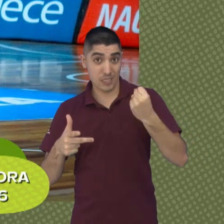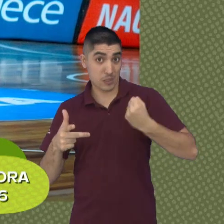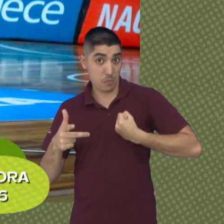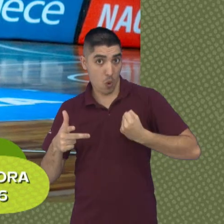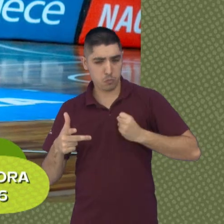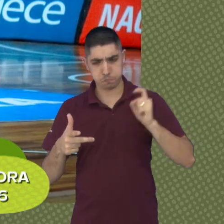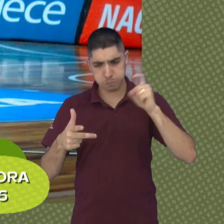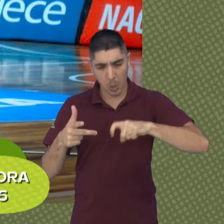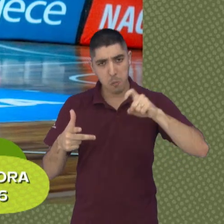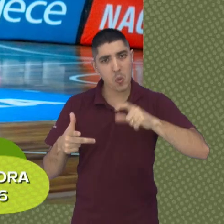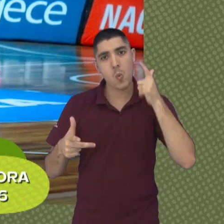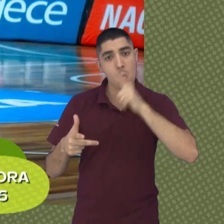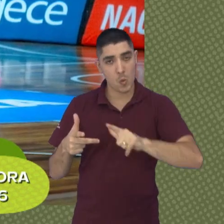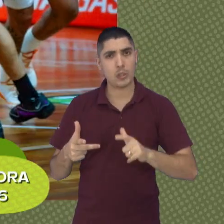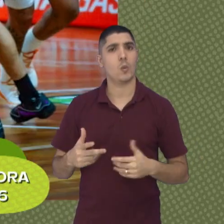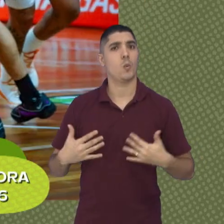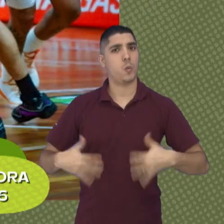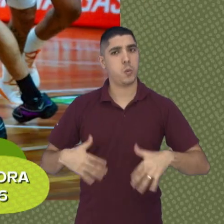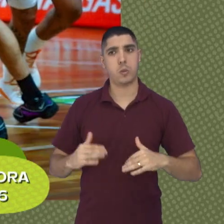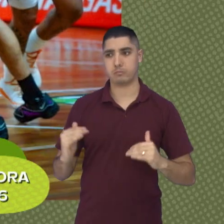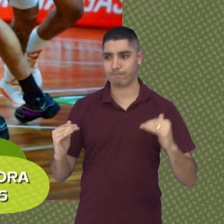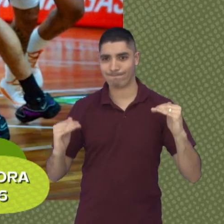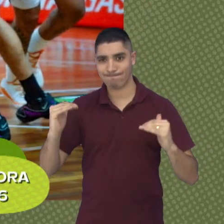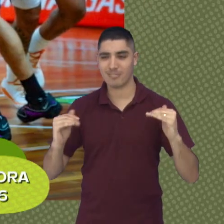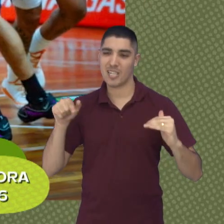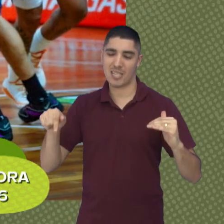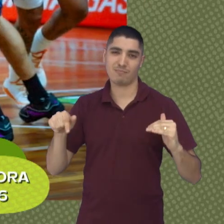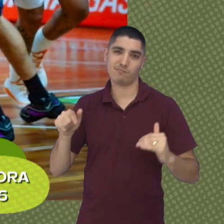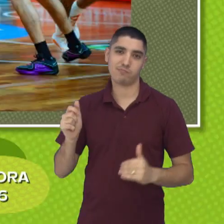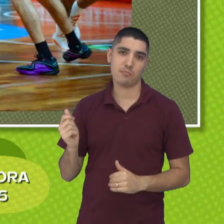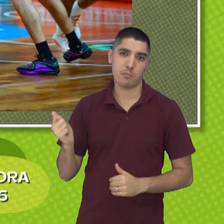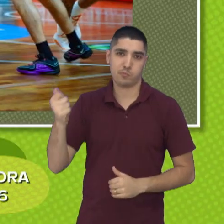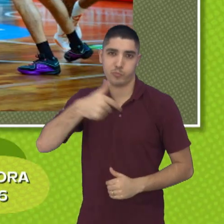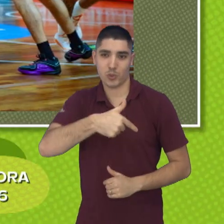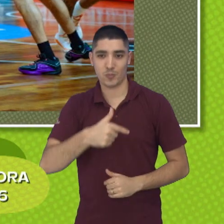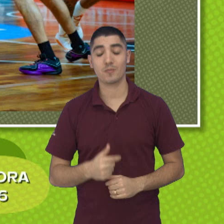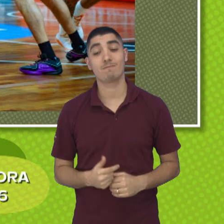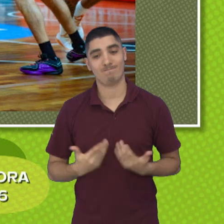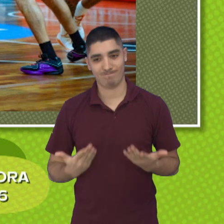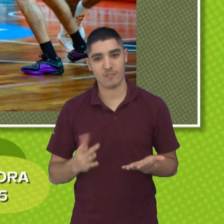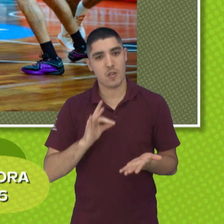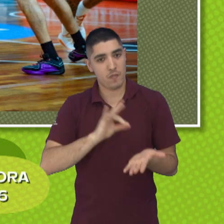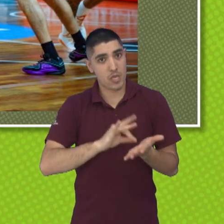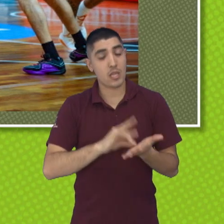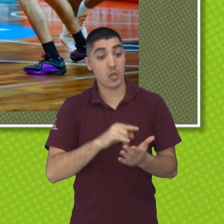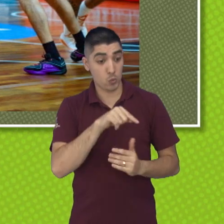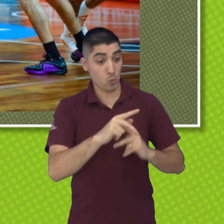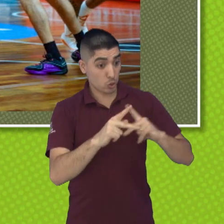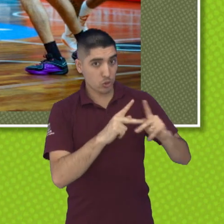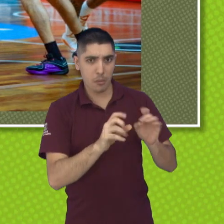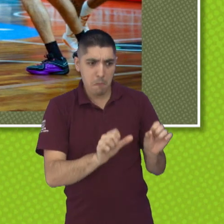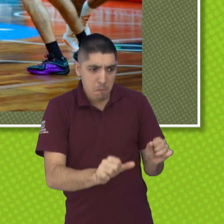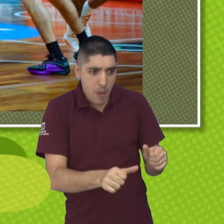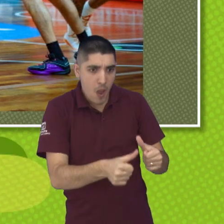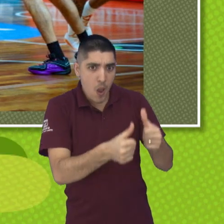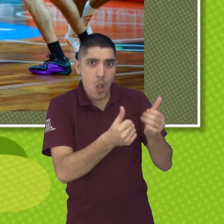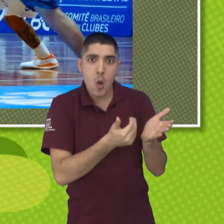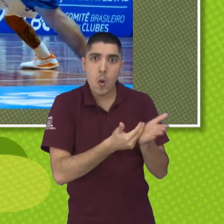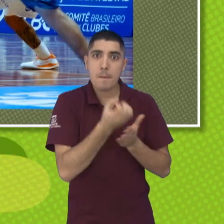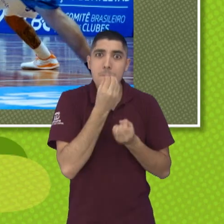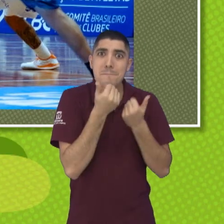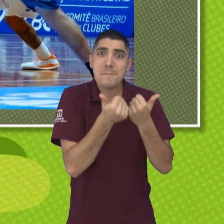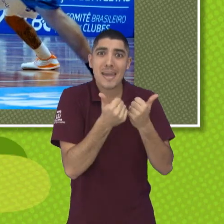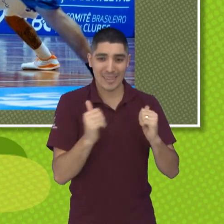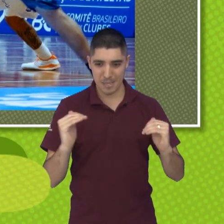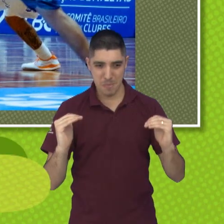2 assistências. Jogo equilibrado, mas o Fortaleza levou a melhor, Brunão. Jogo equilibrado, o São José começou até melhor, como você mostrou aí, dissecando